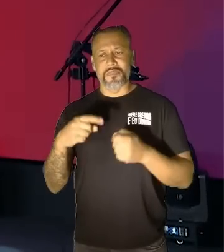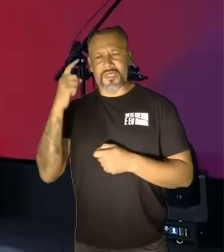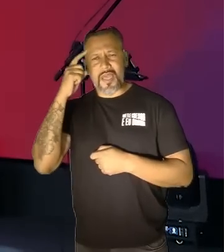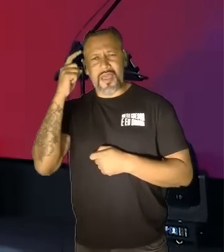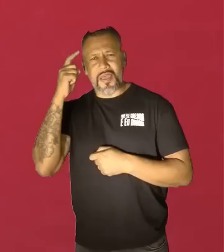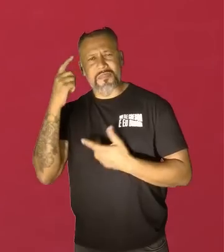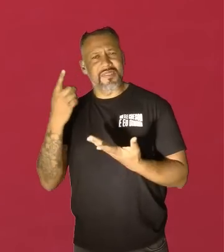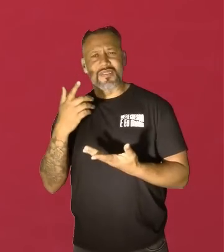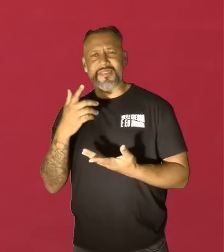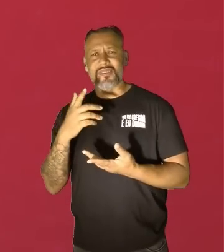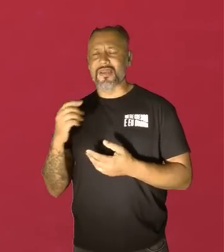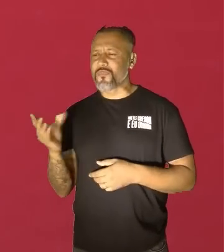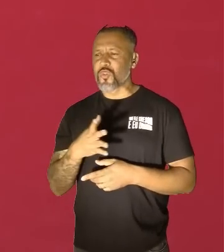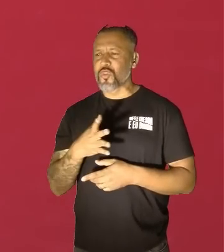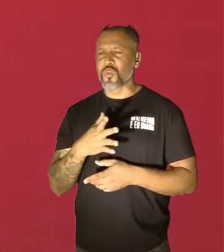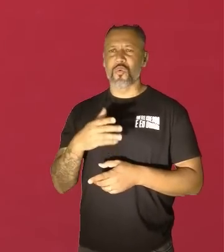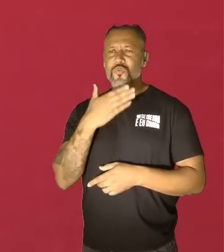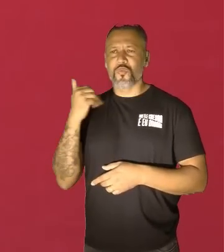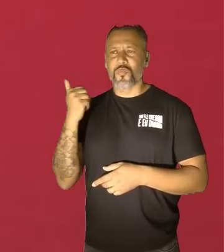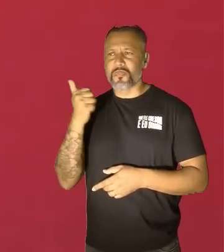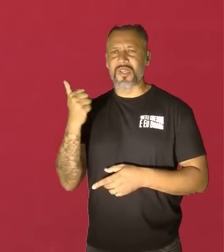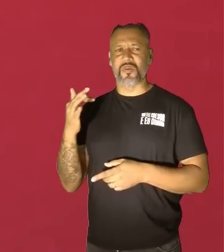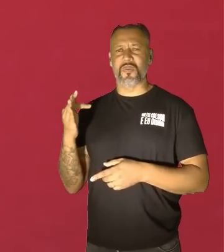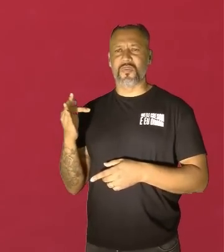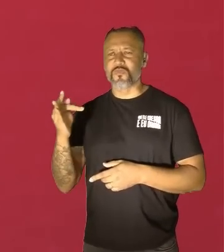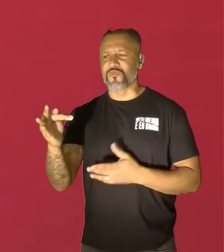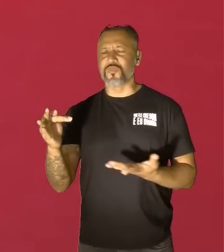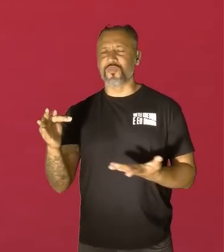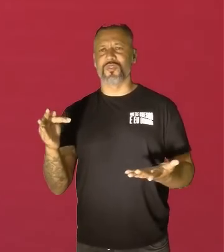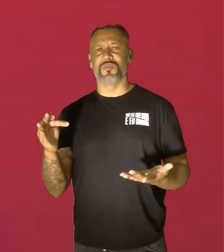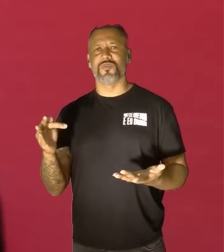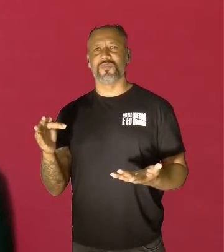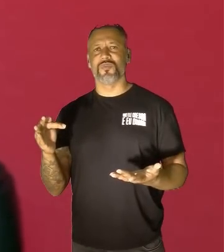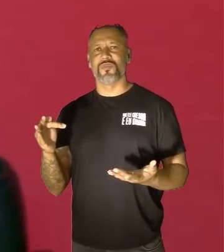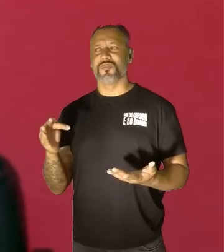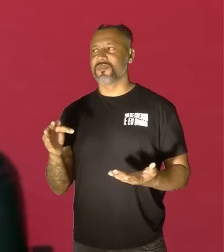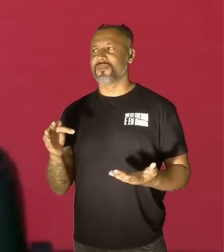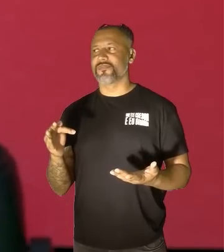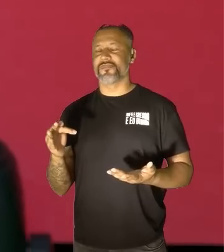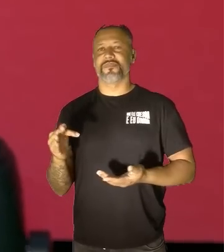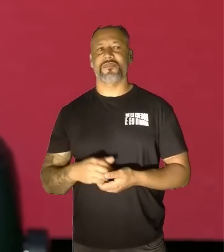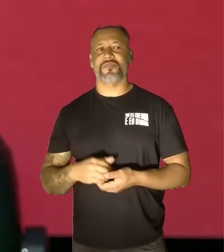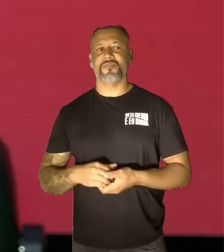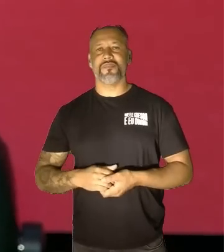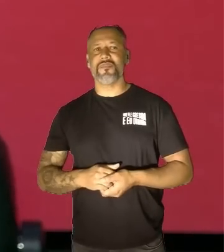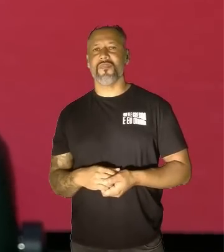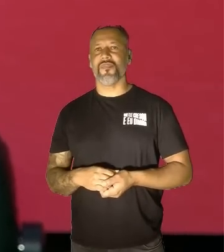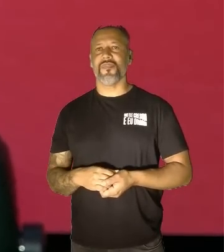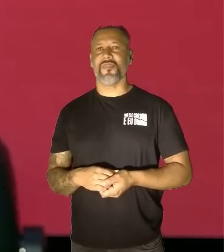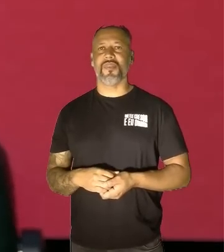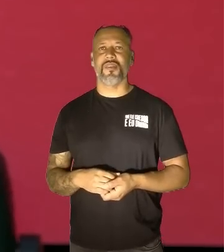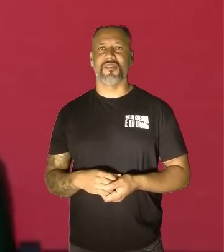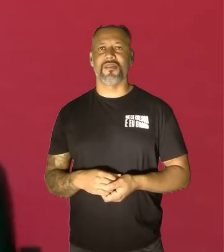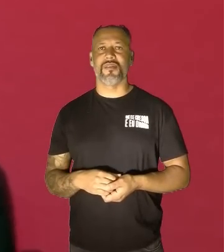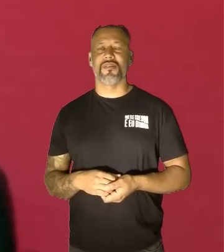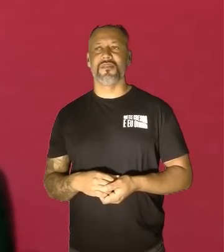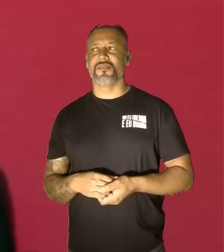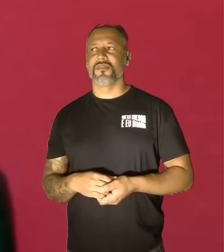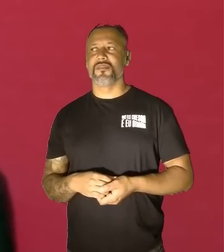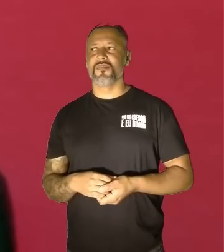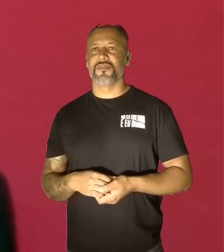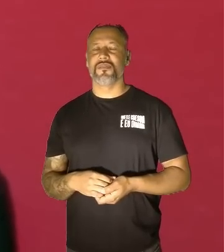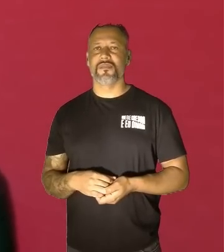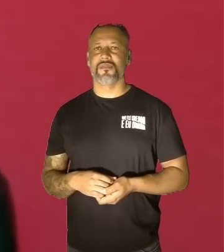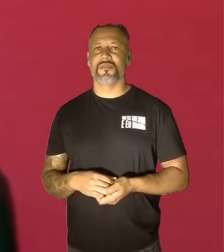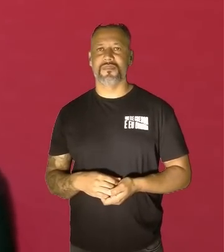do ano passado foi boa, cobriu, apontou para o futuro, mas é diferente. Quando você se coloca para estar na presença de